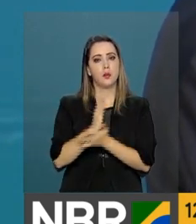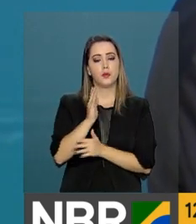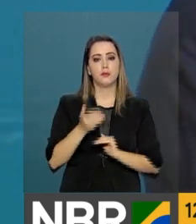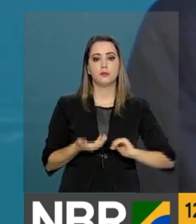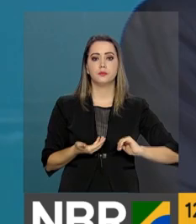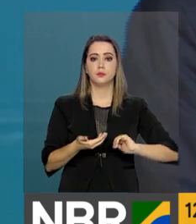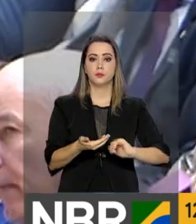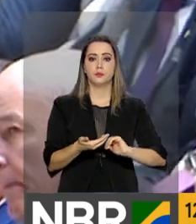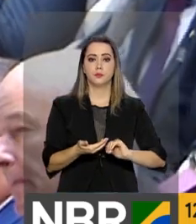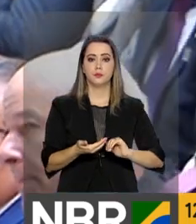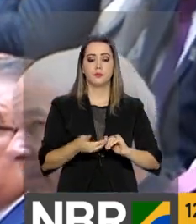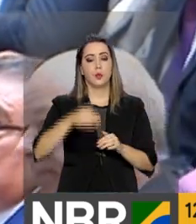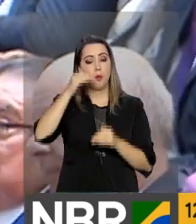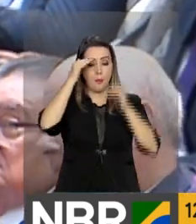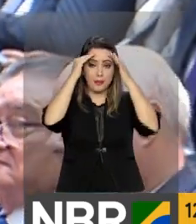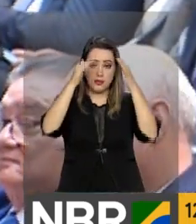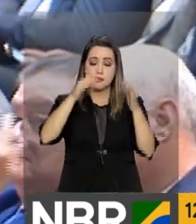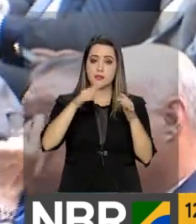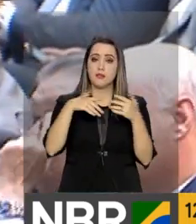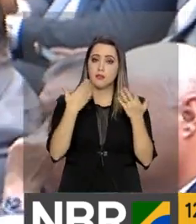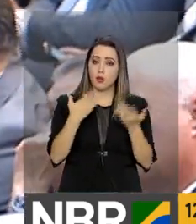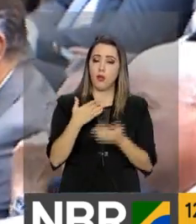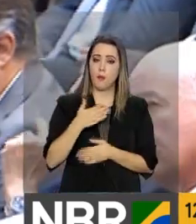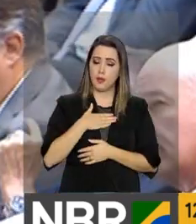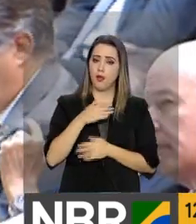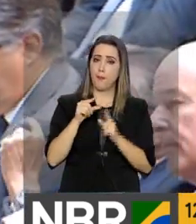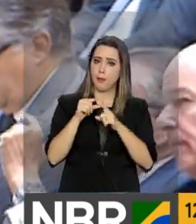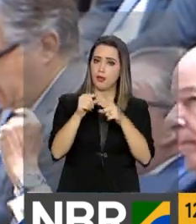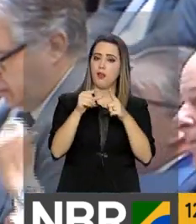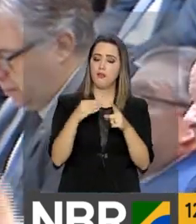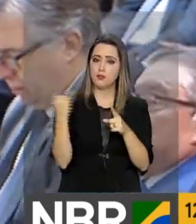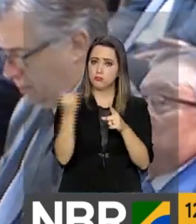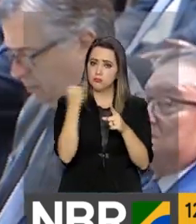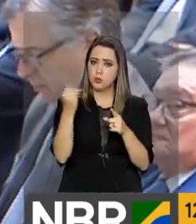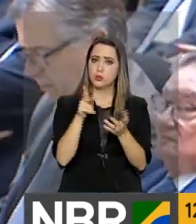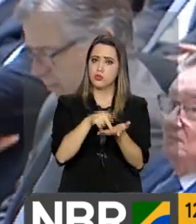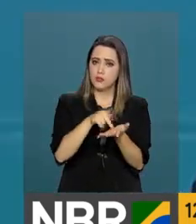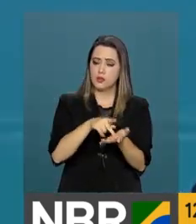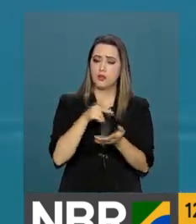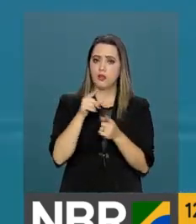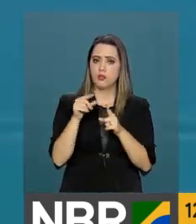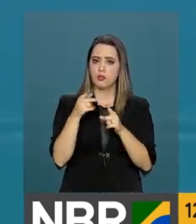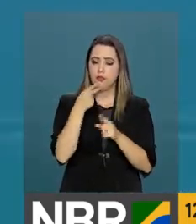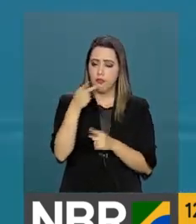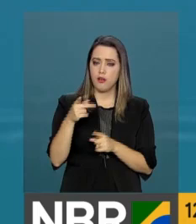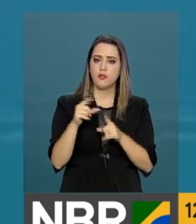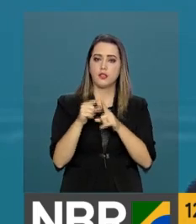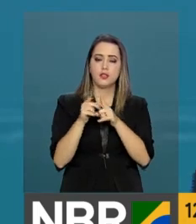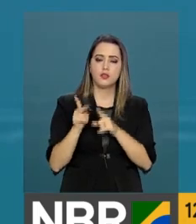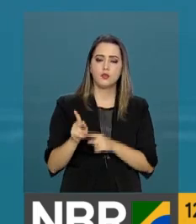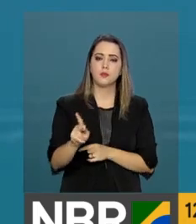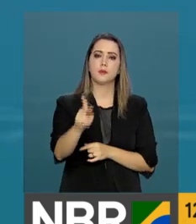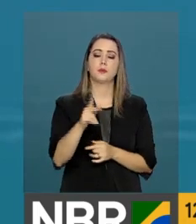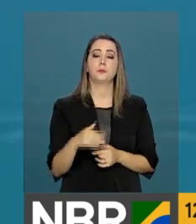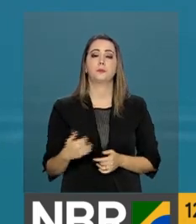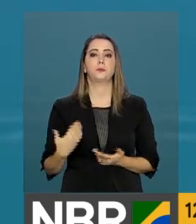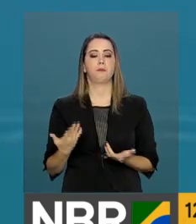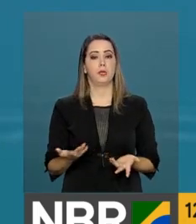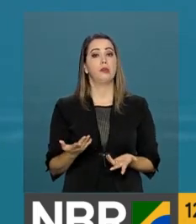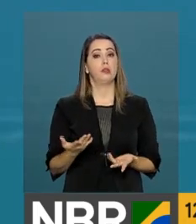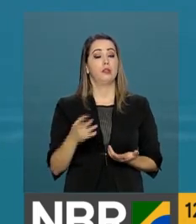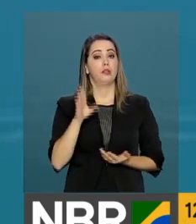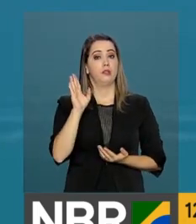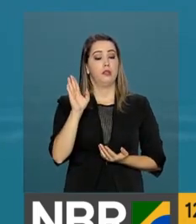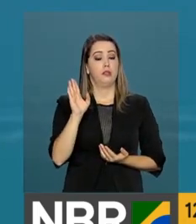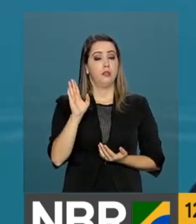Nacional, cumprindo, portanto, a palavra. E eu creio, meus amigos, permitam-me dizer, eu acho que nós estamos colocando o Brasil